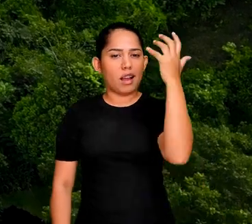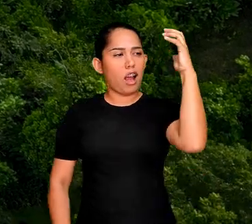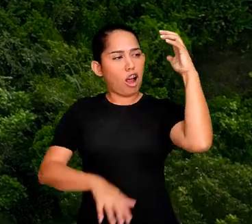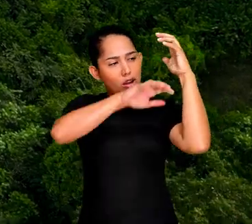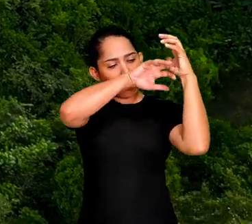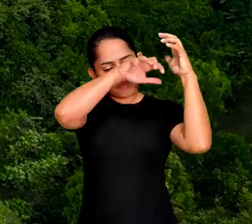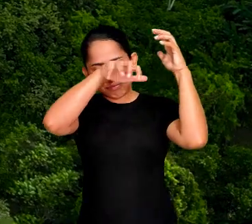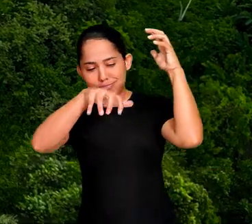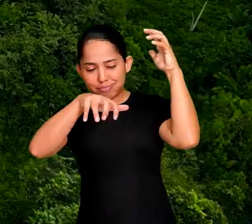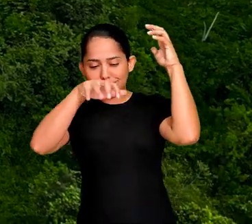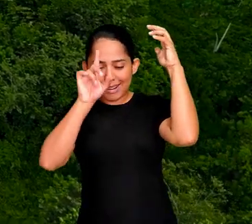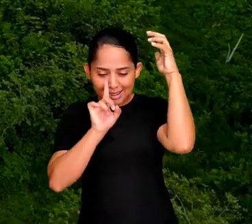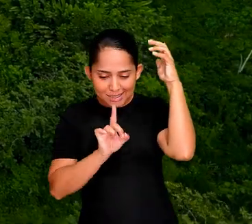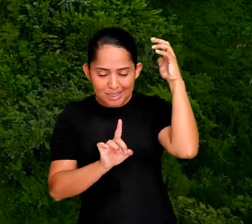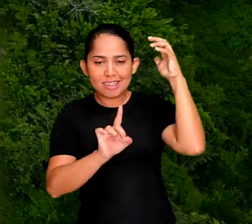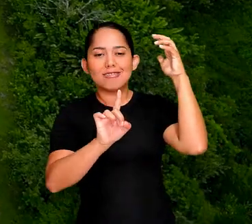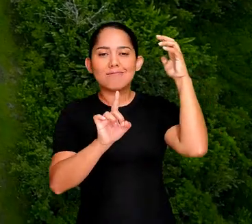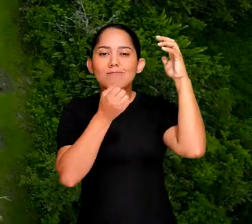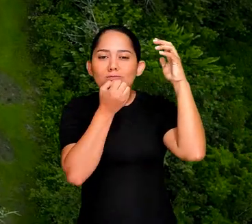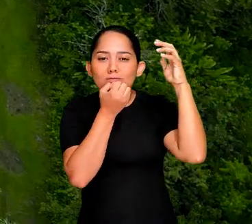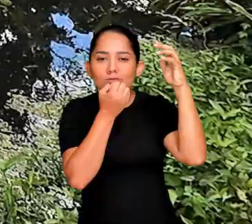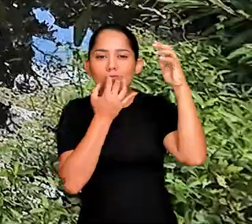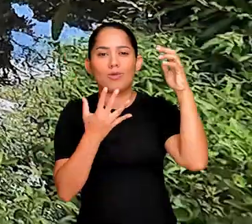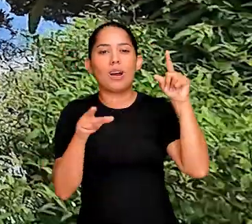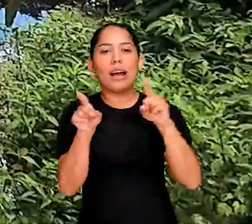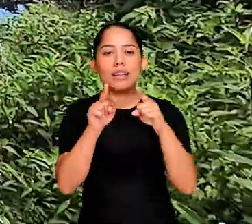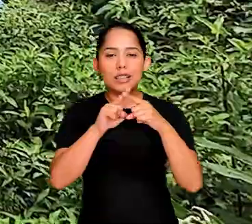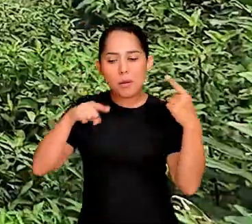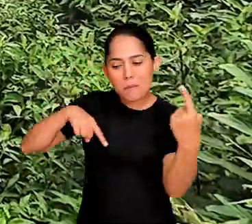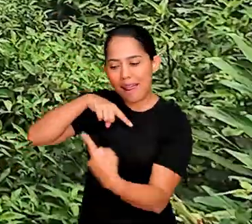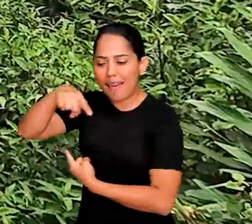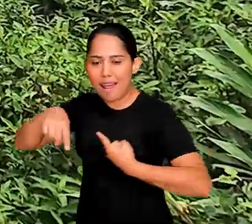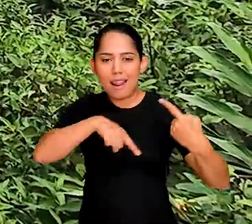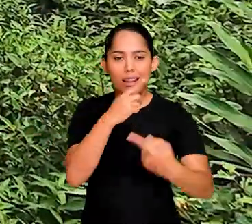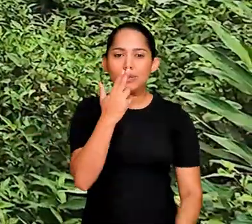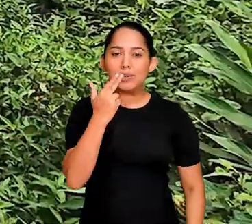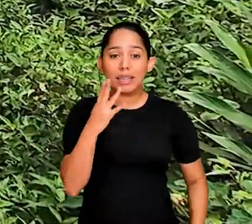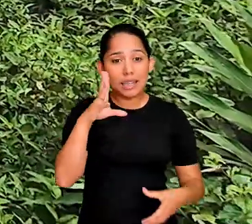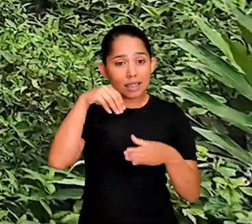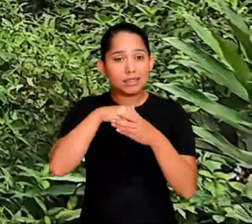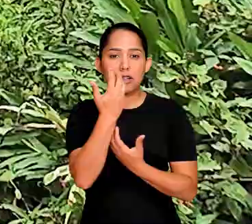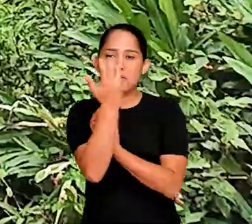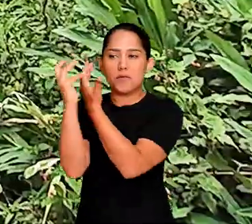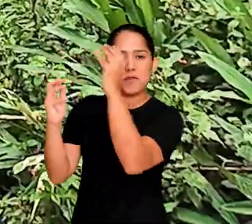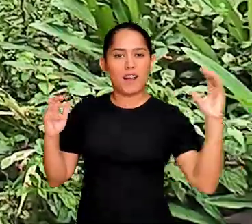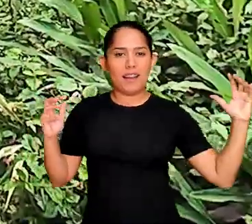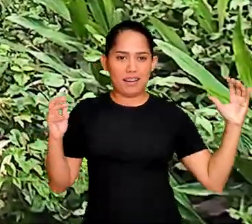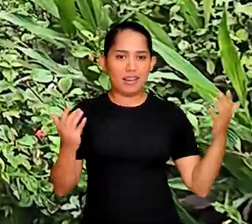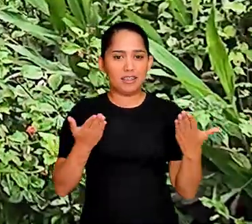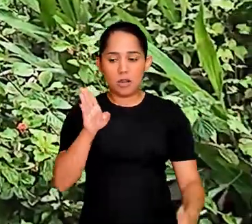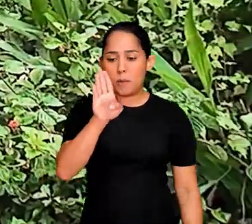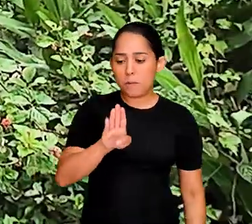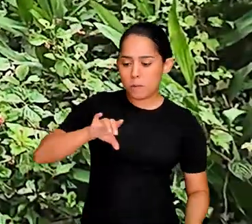Aproveitando da sombra das árvores altas e de toda a ciclagem de nutrientes que a gente tem dentro de uma floresta. A